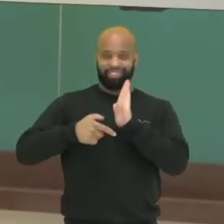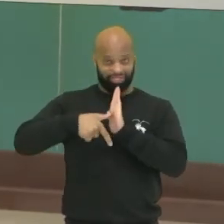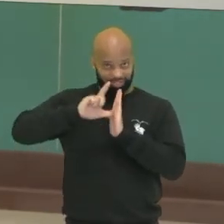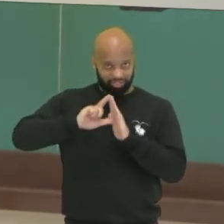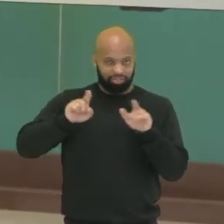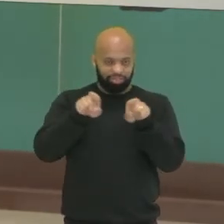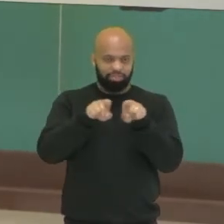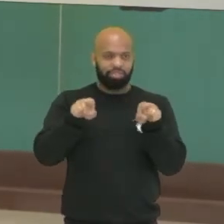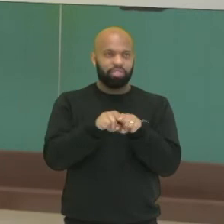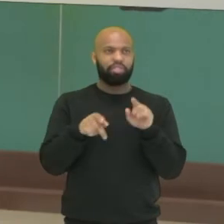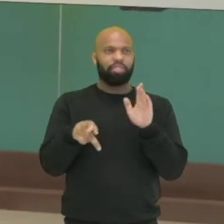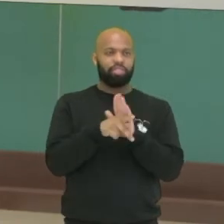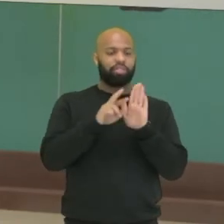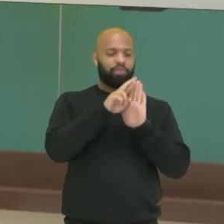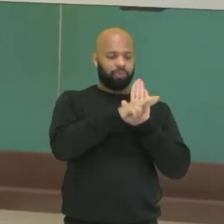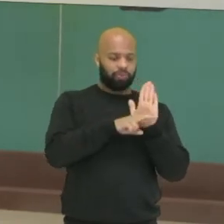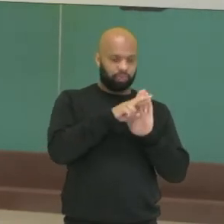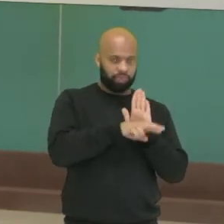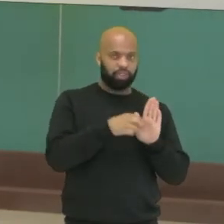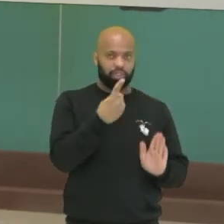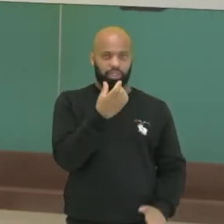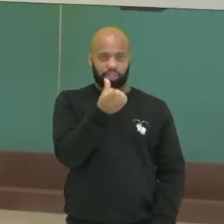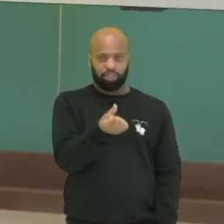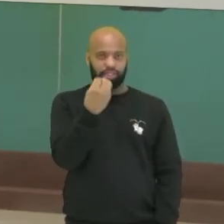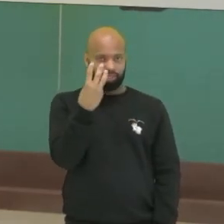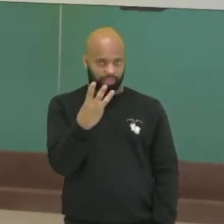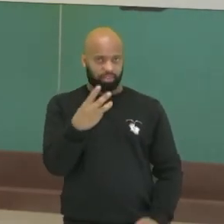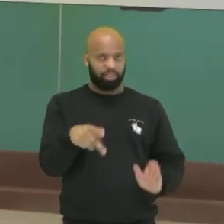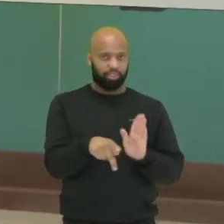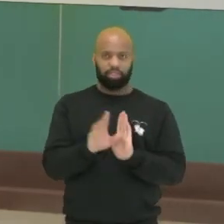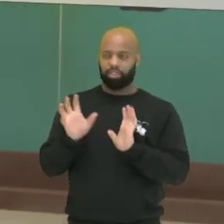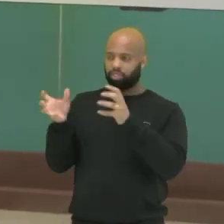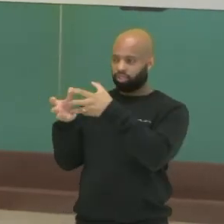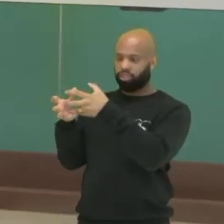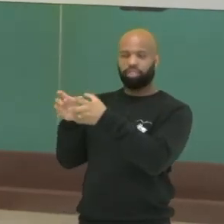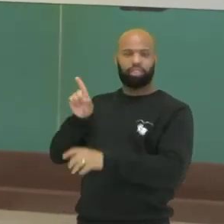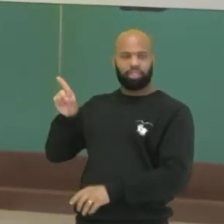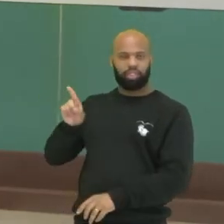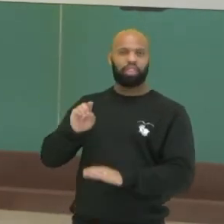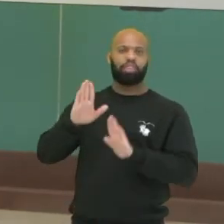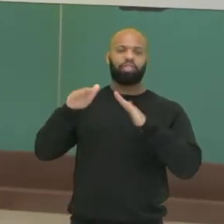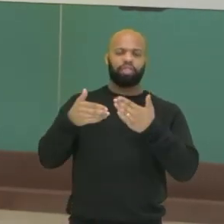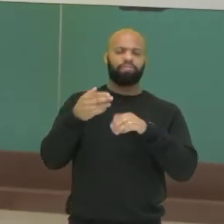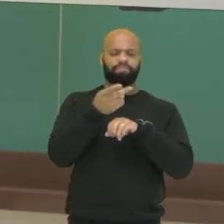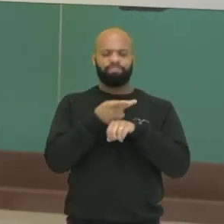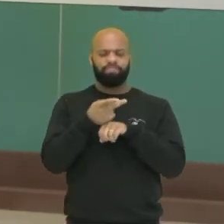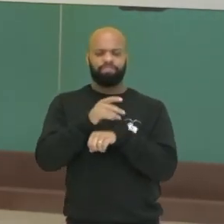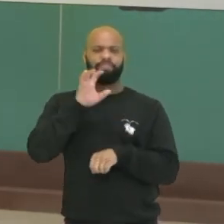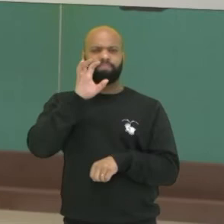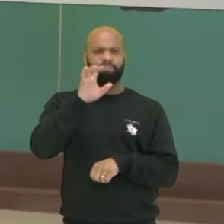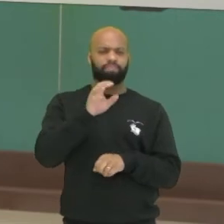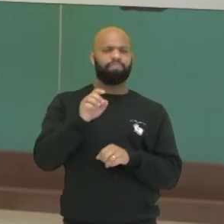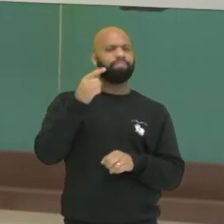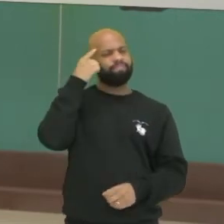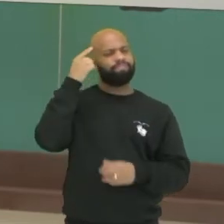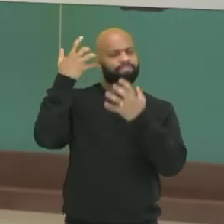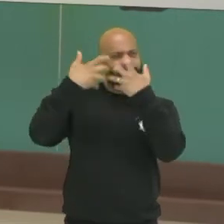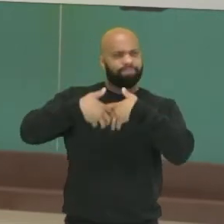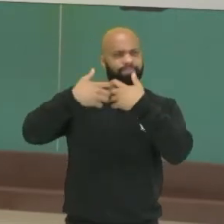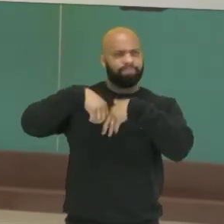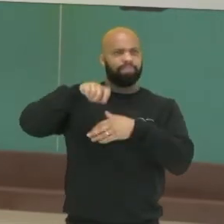pouco, da resolução do CONANDA? É ali, busque lá naqueles incisos, pense,